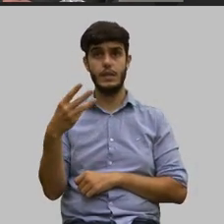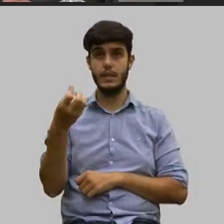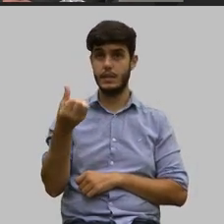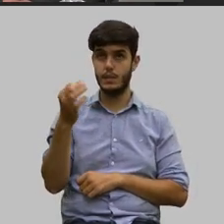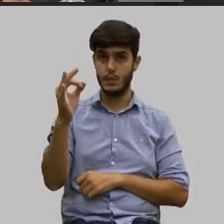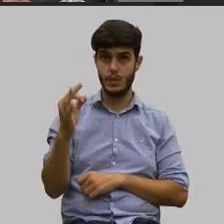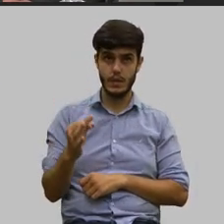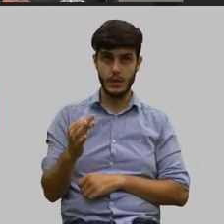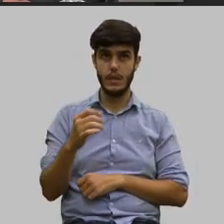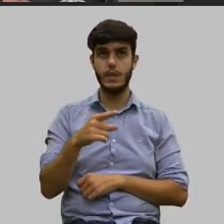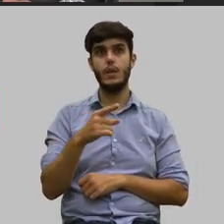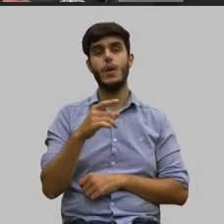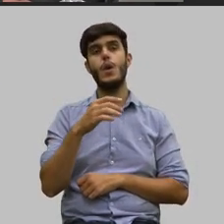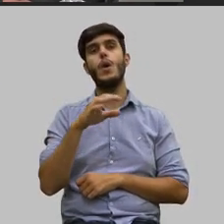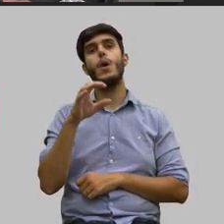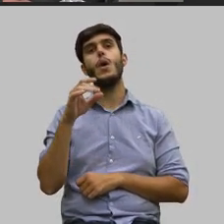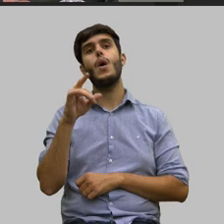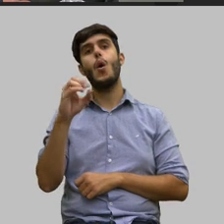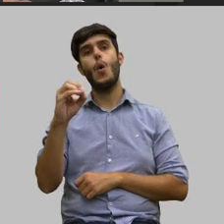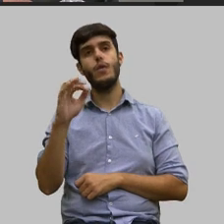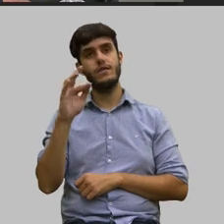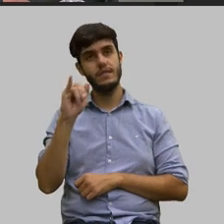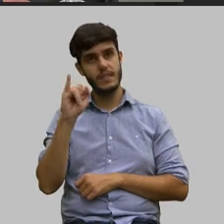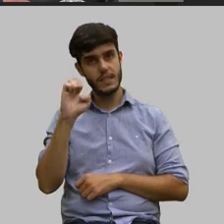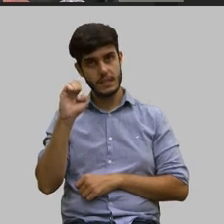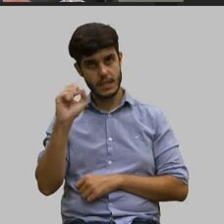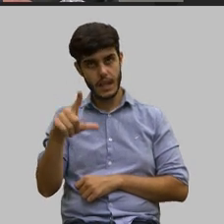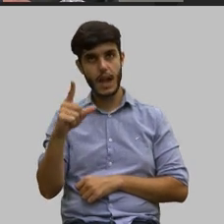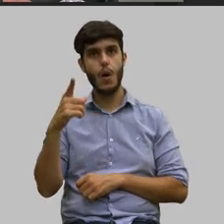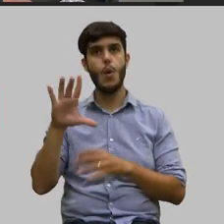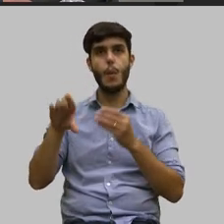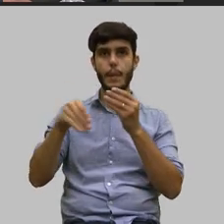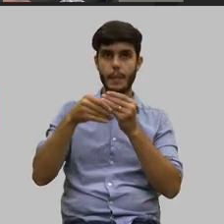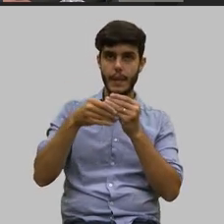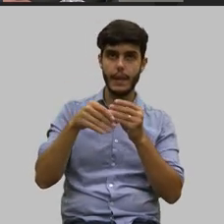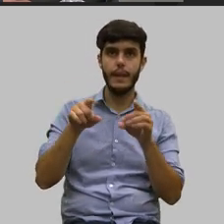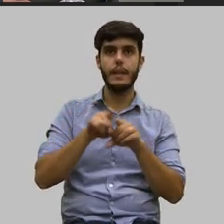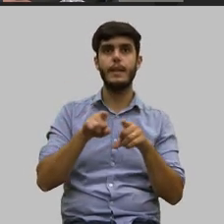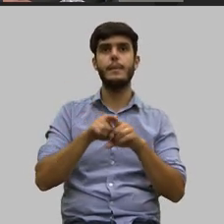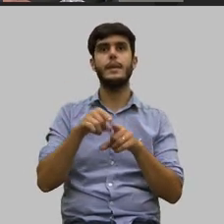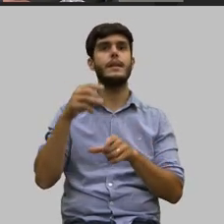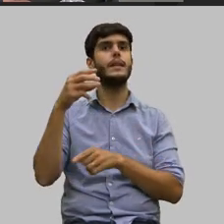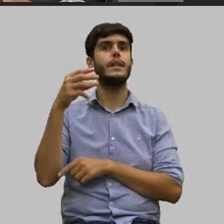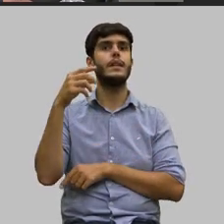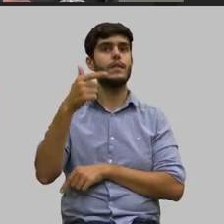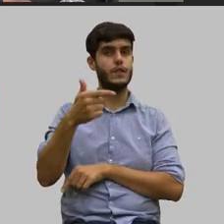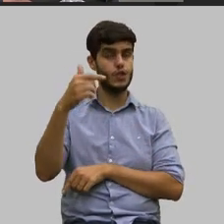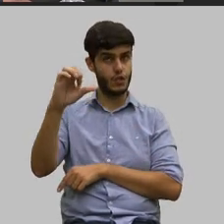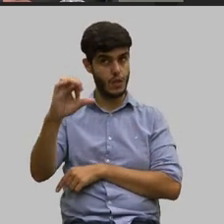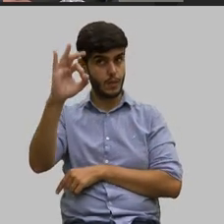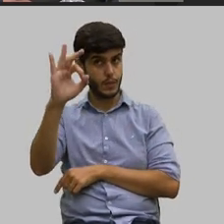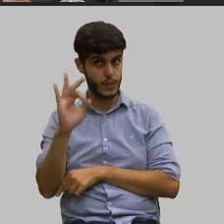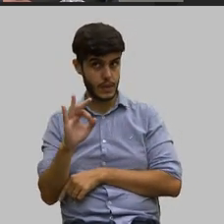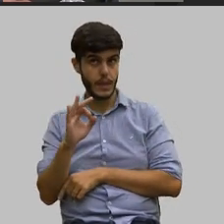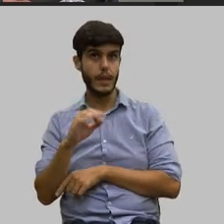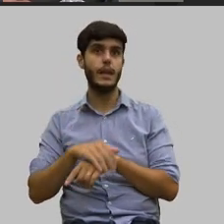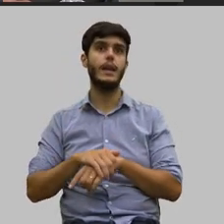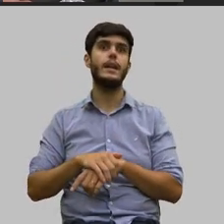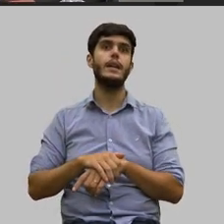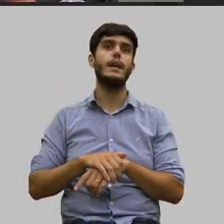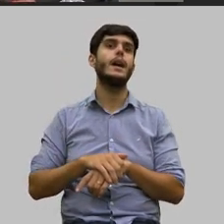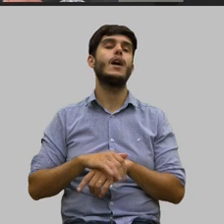o aquela entrada através do do curso de habilitação de Oficiais 30 29 oficiais